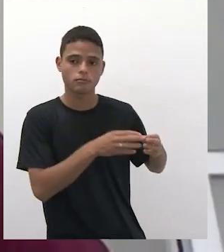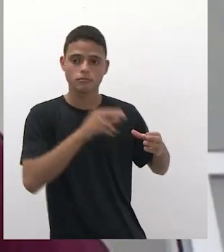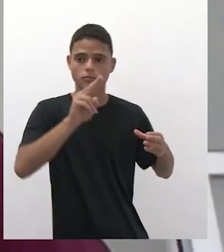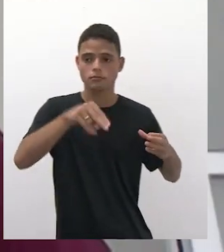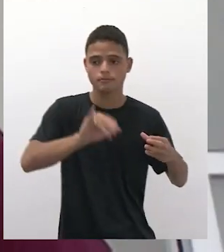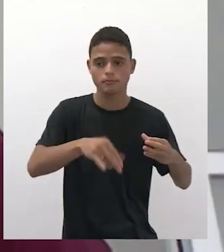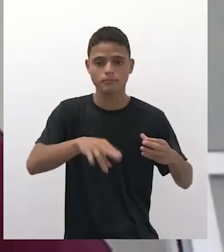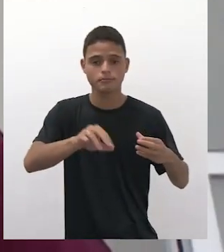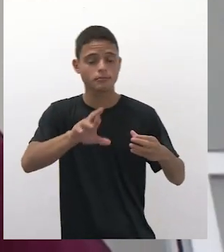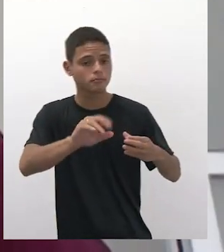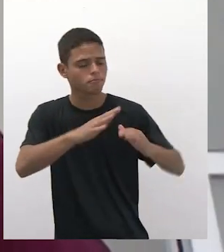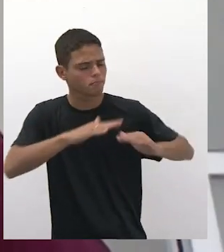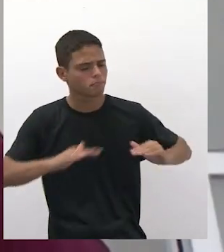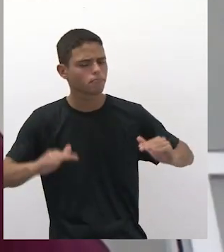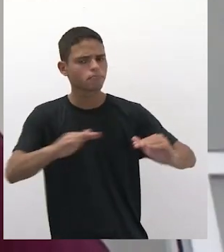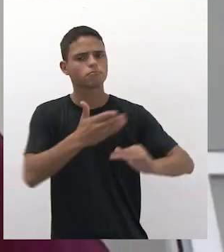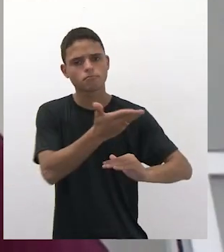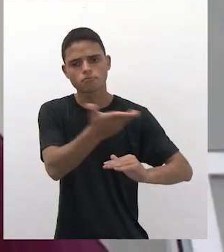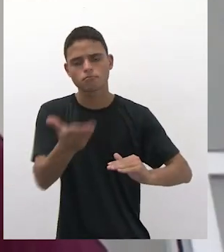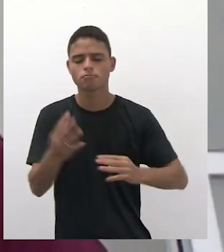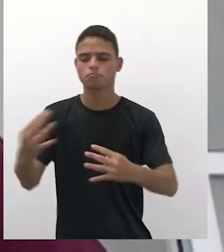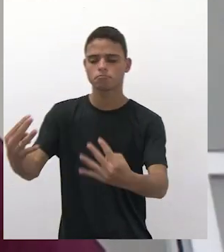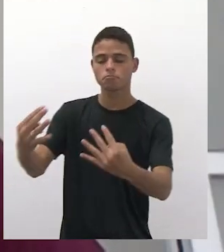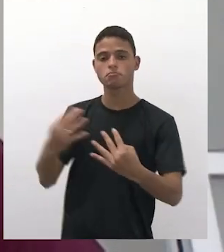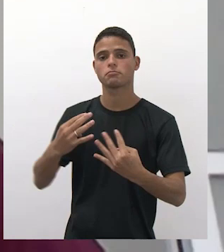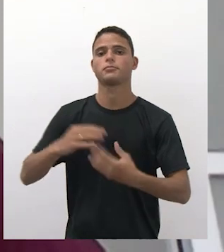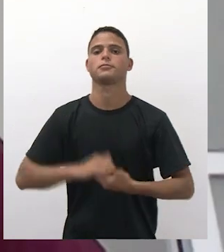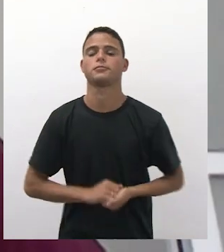de todos vocês que nos acompanham.